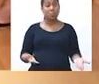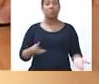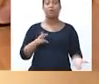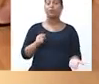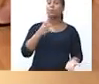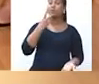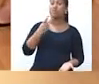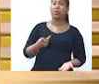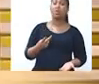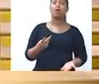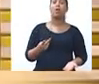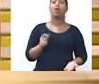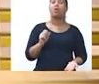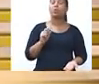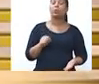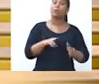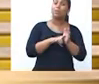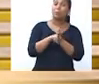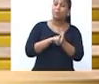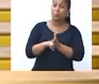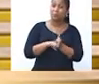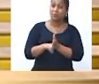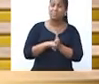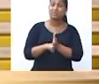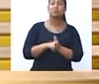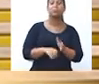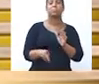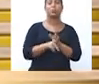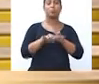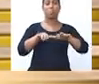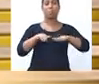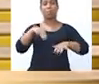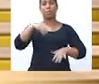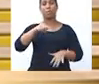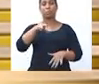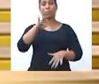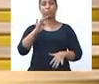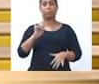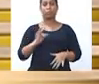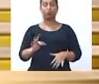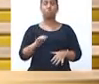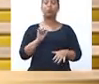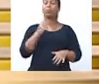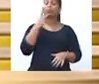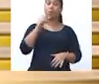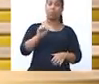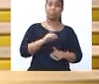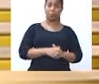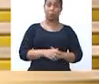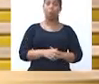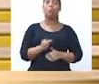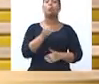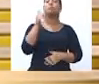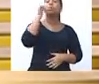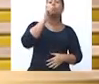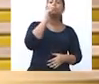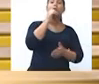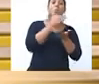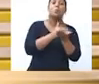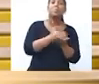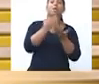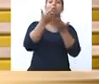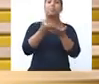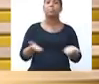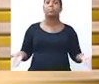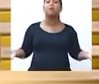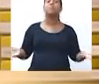chamar uma pesquisa. A Microsoft fez uma pesquisa que ela fala o seguinte: quando que as meninas começam a